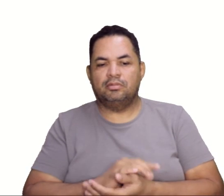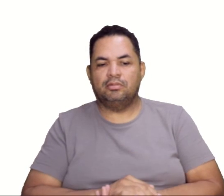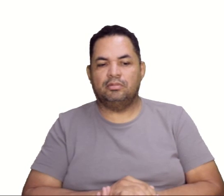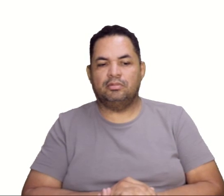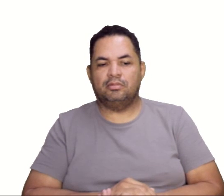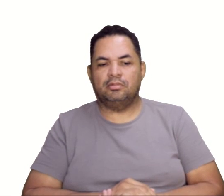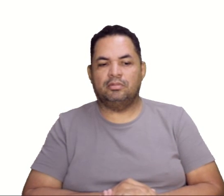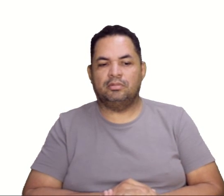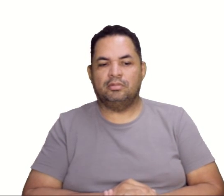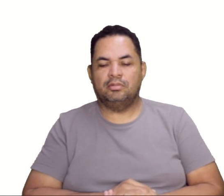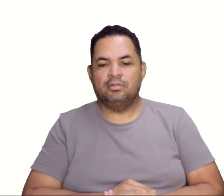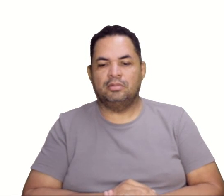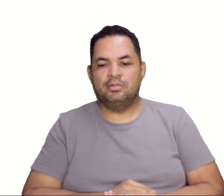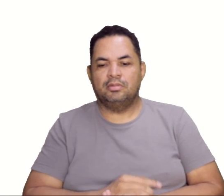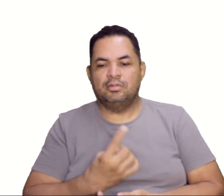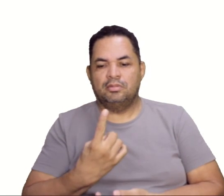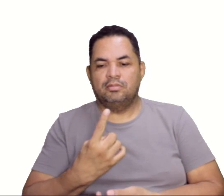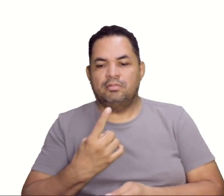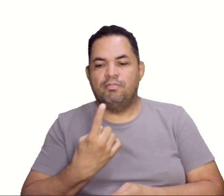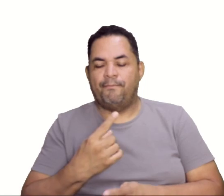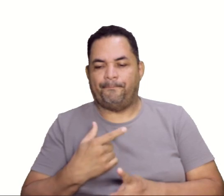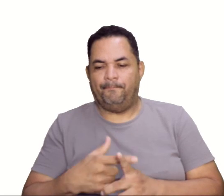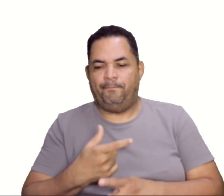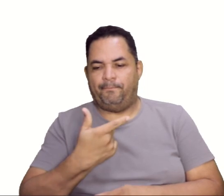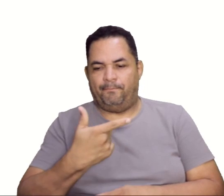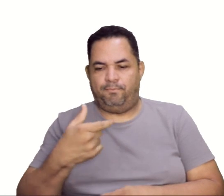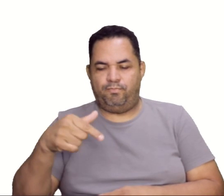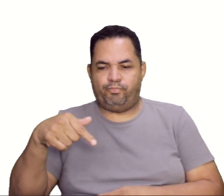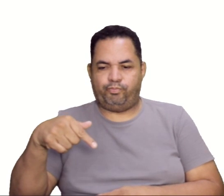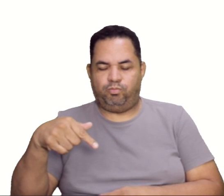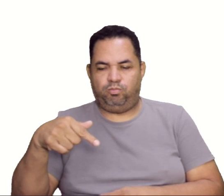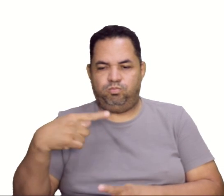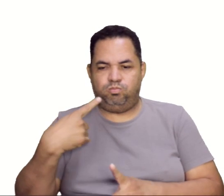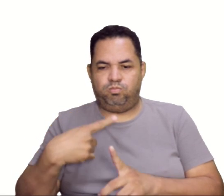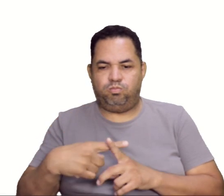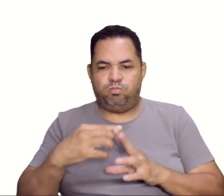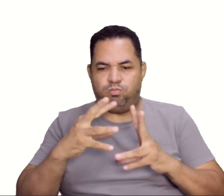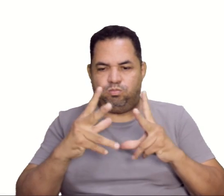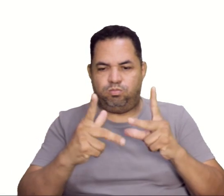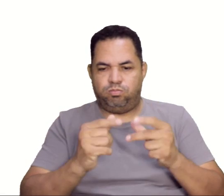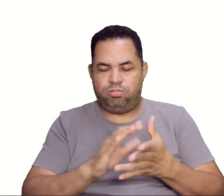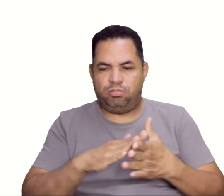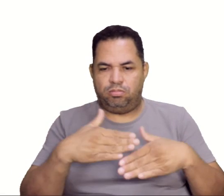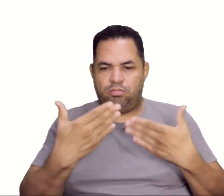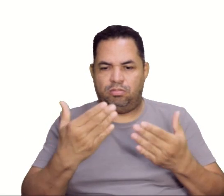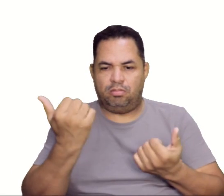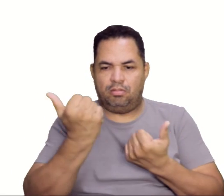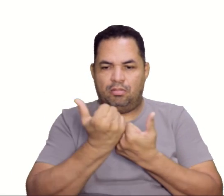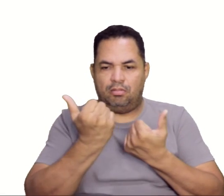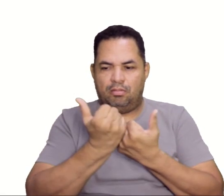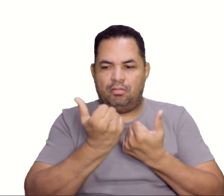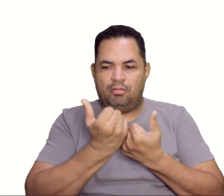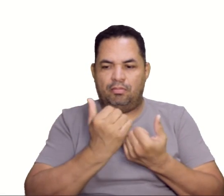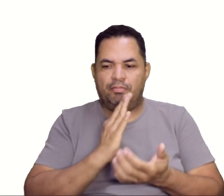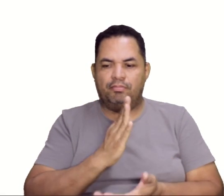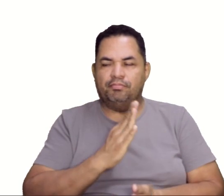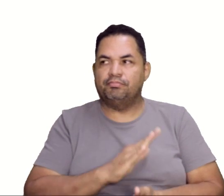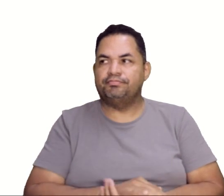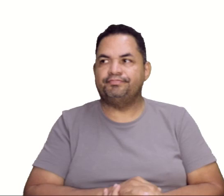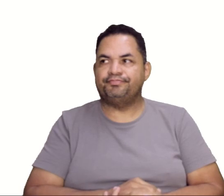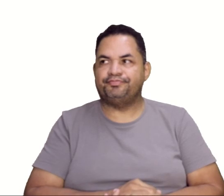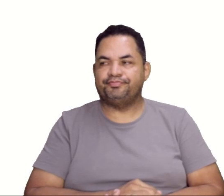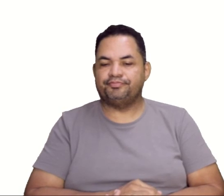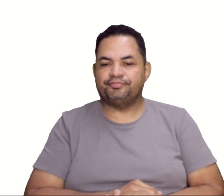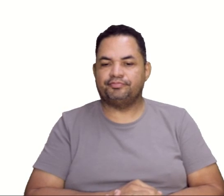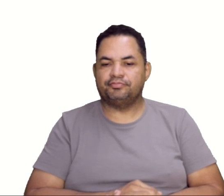ó né vezes 1,27 por qu porque isso tudo aqui quando a gente substituir já vai